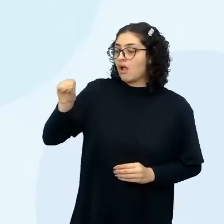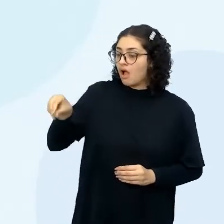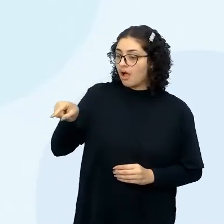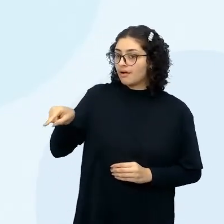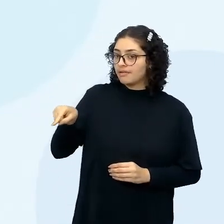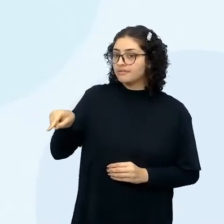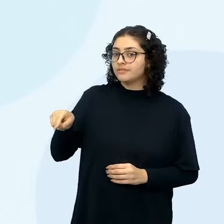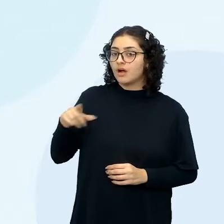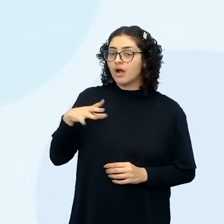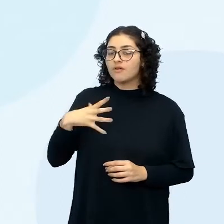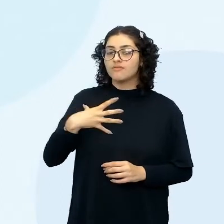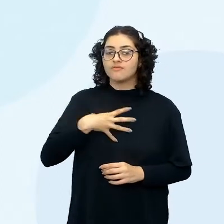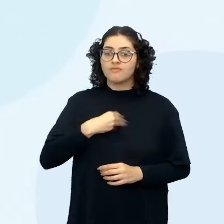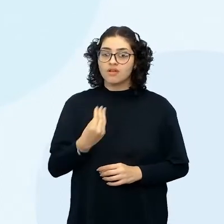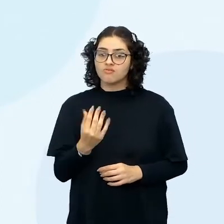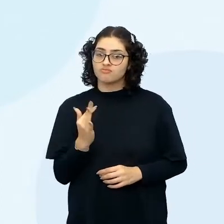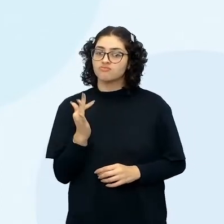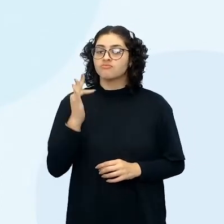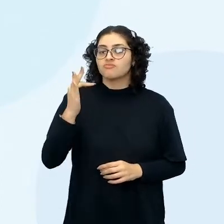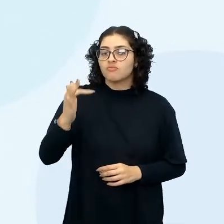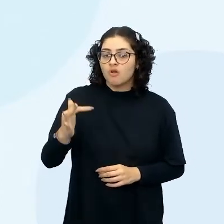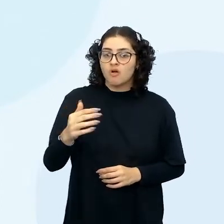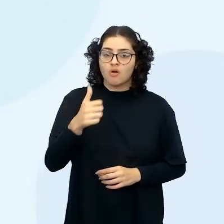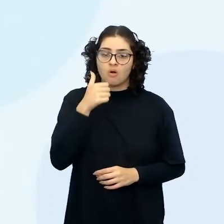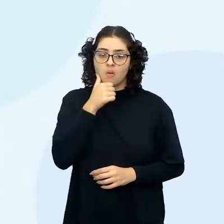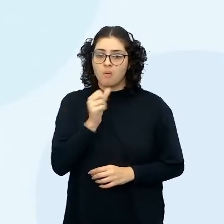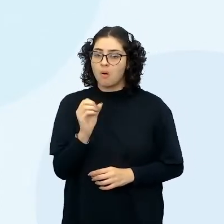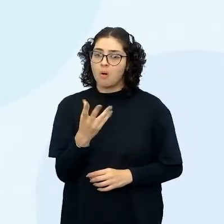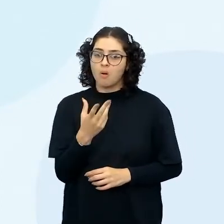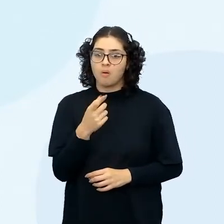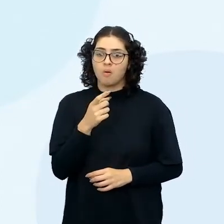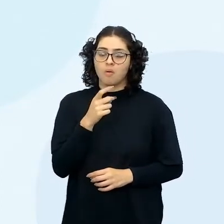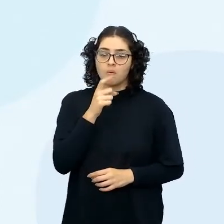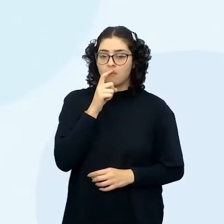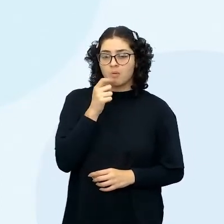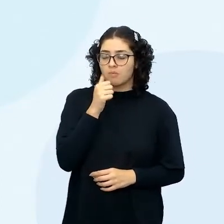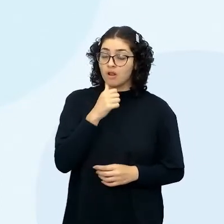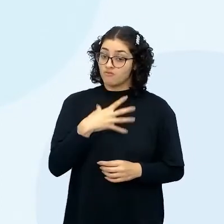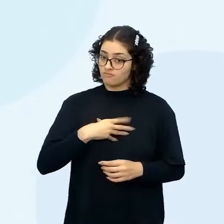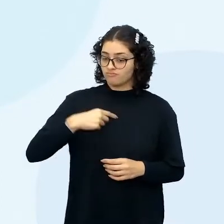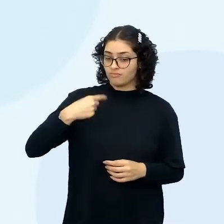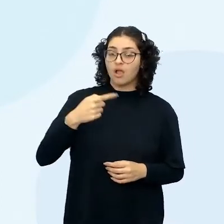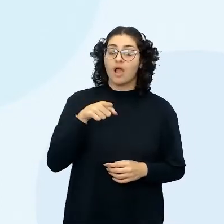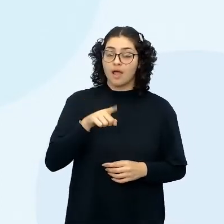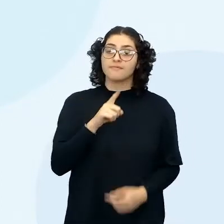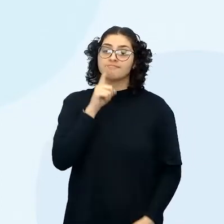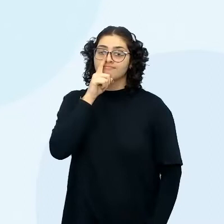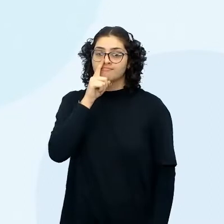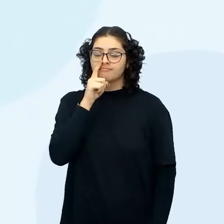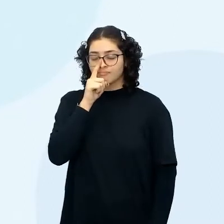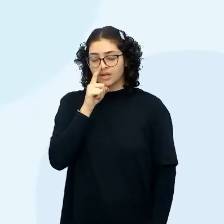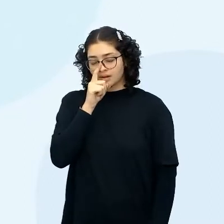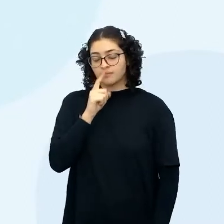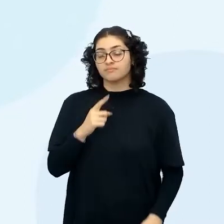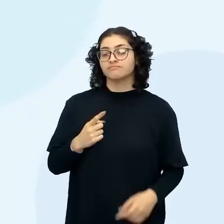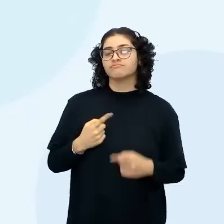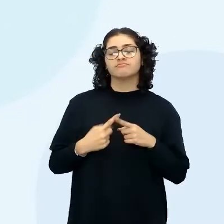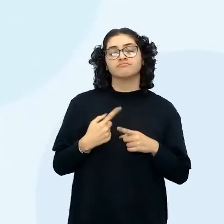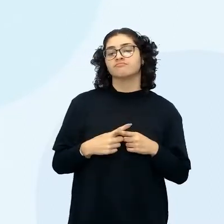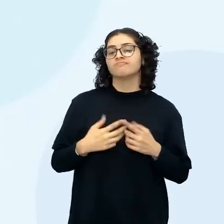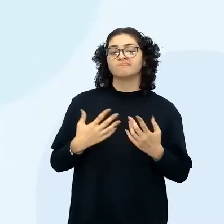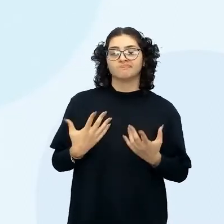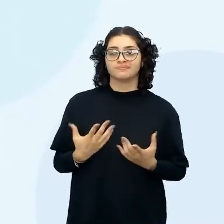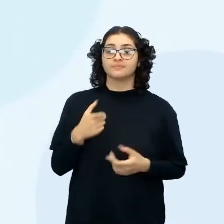para suas meninas ou para os seus meninos, e é aí que mora o perigo nesse caso.